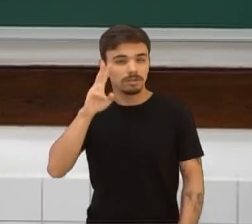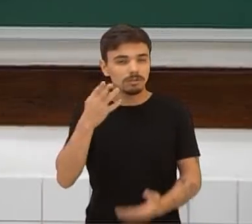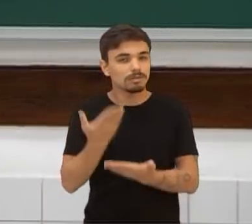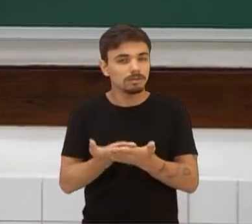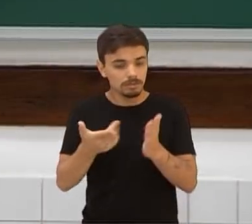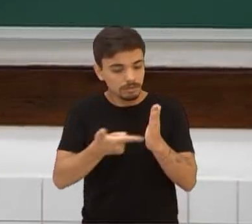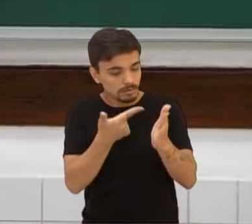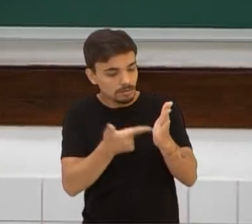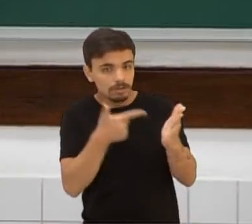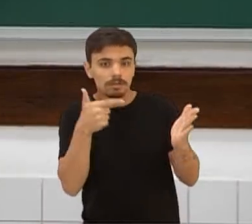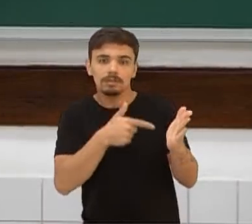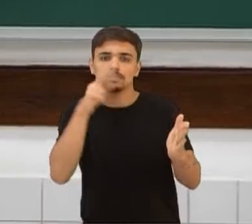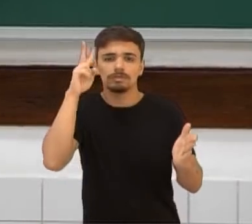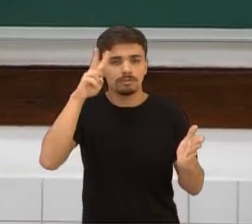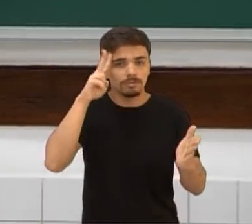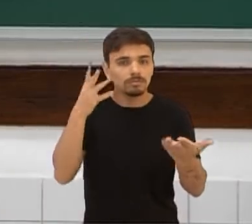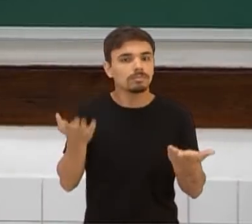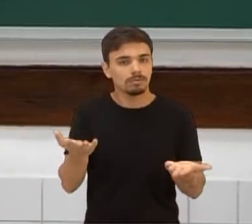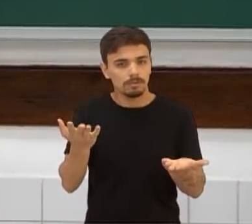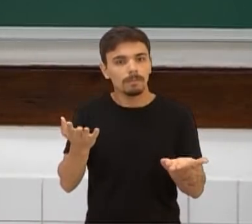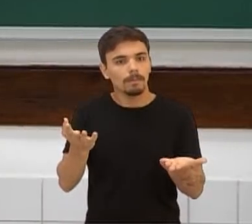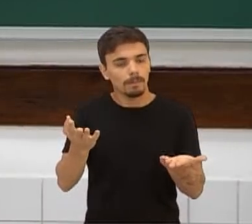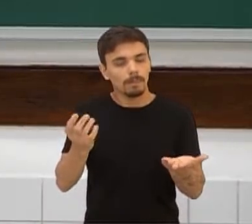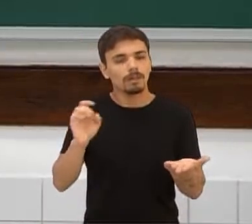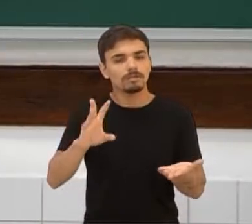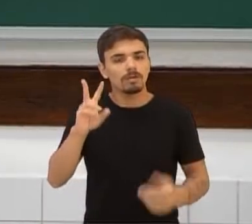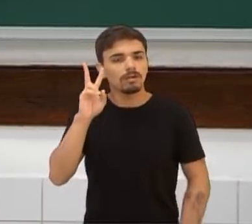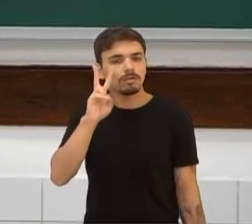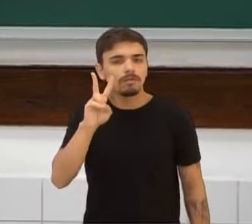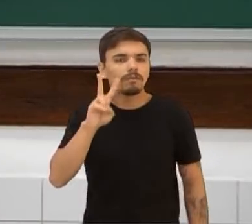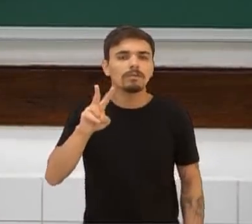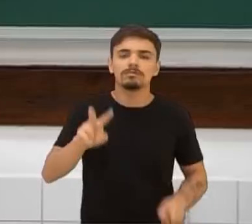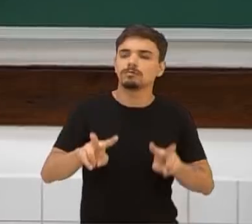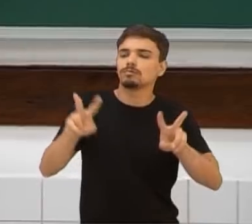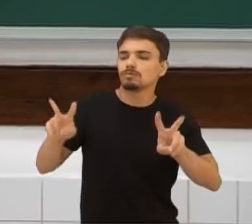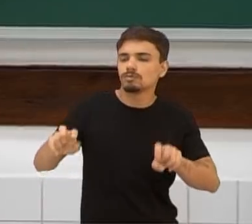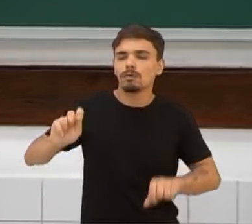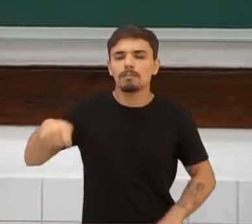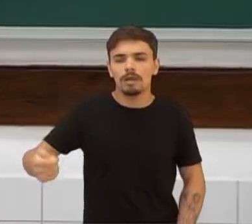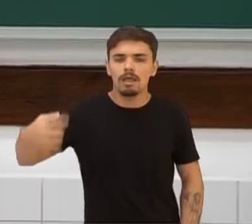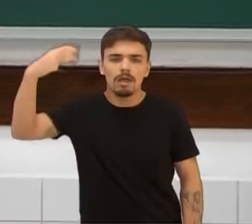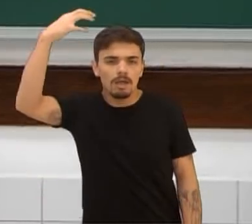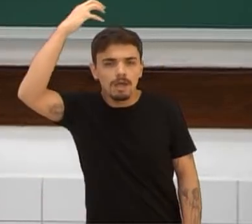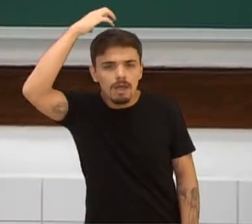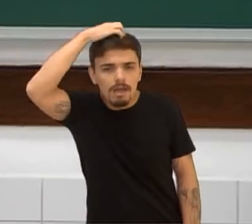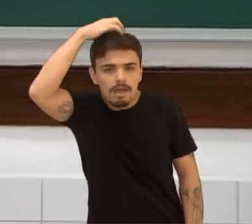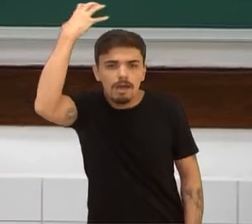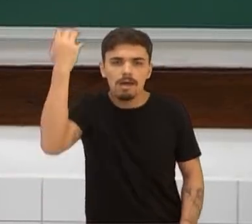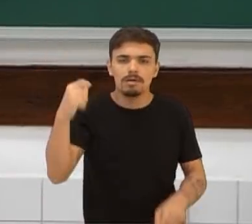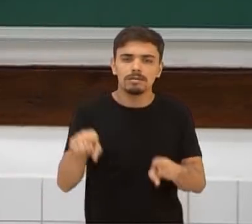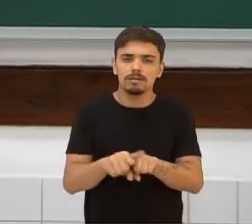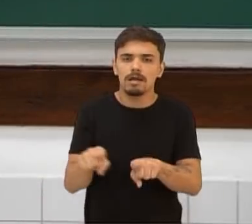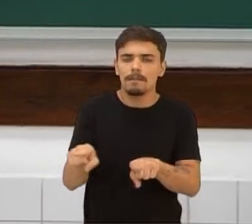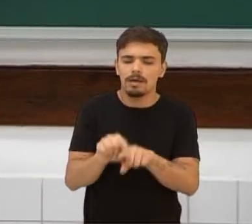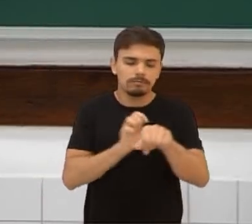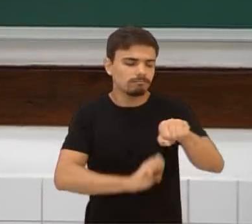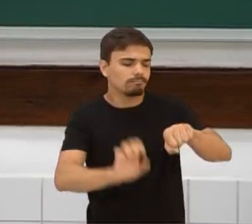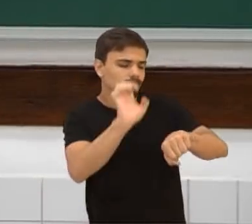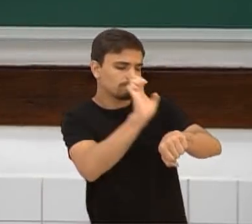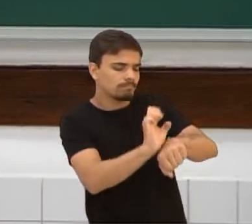nos livros didáticos, inclusive, a gente só ouvia falar dos reis, dos grandes estadistas,